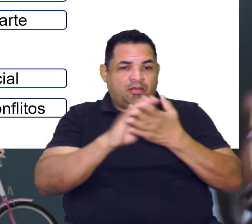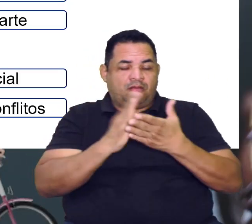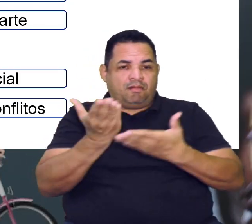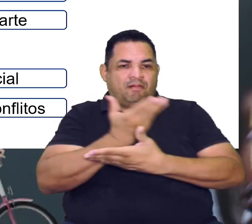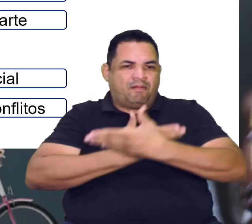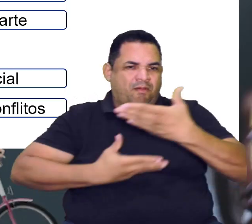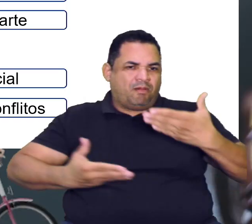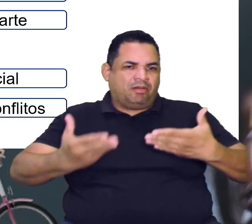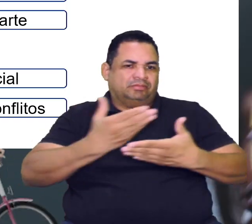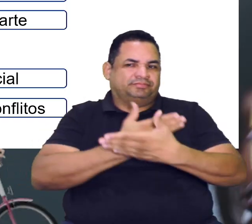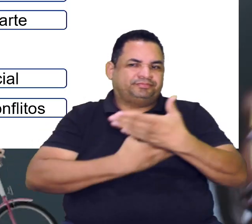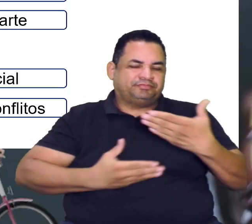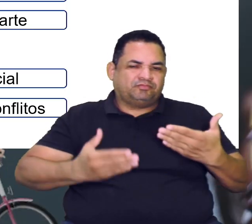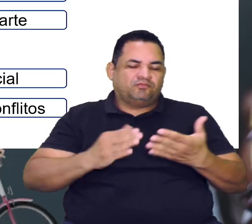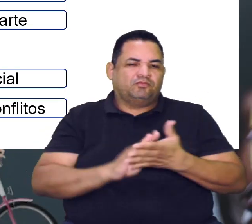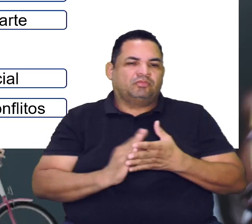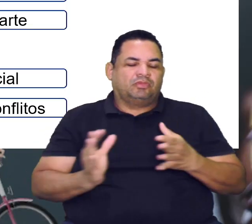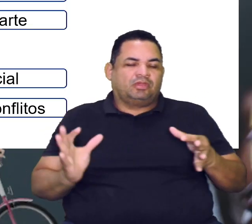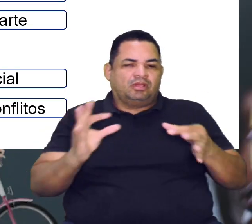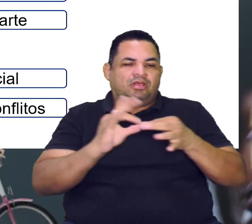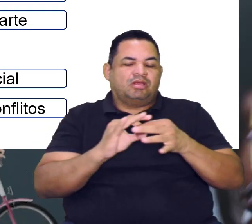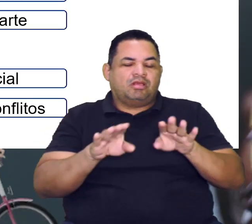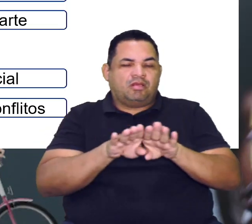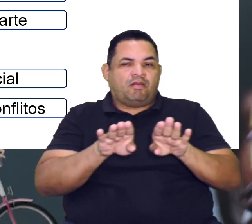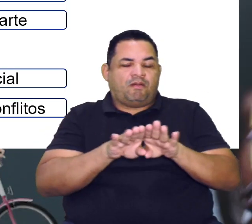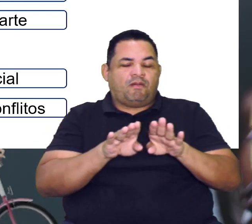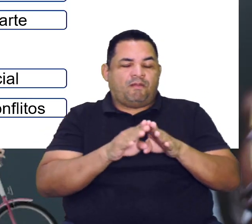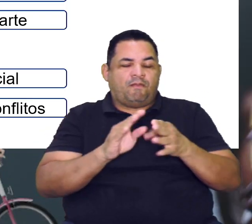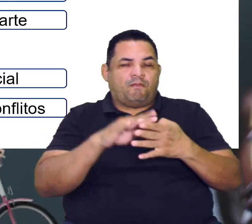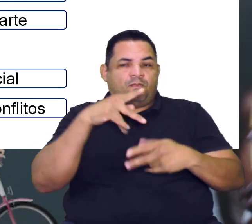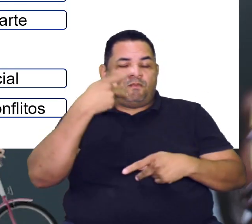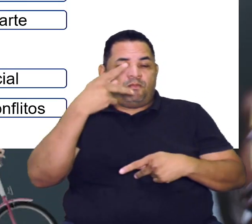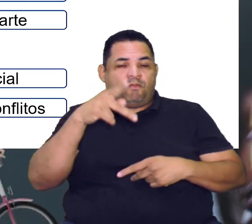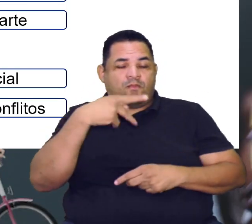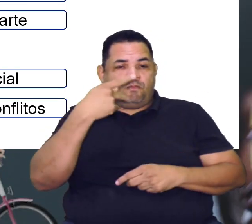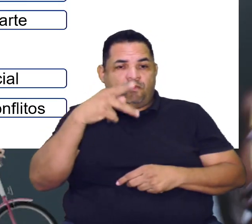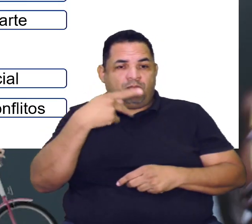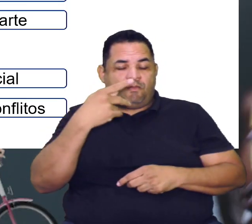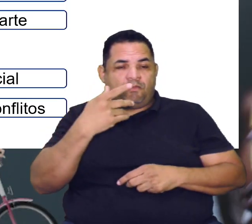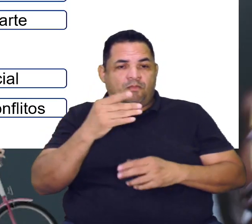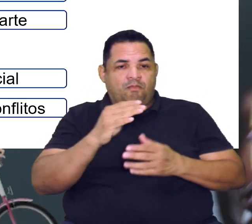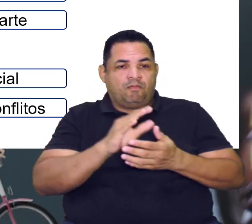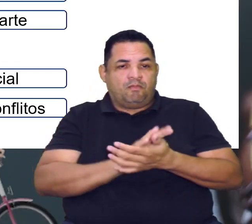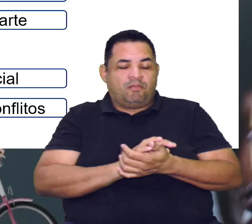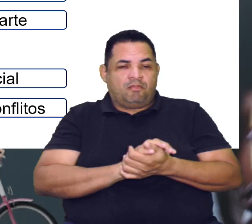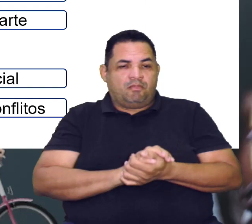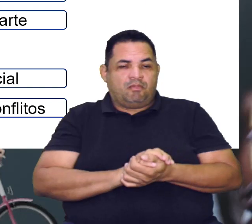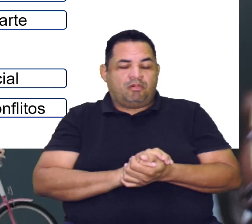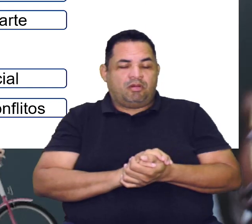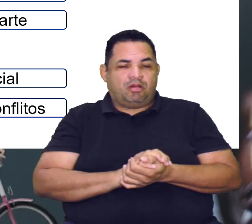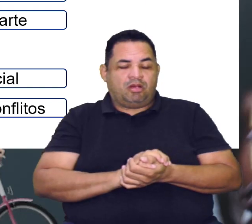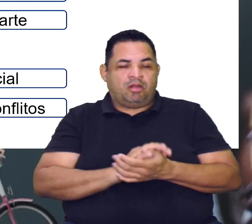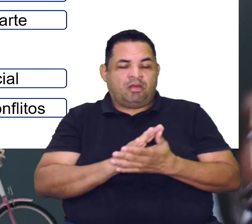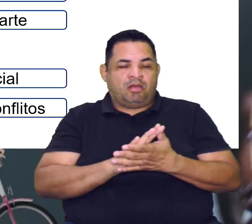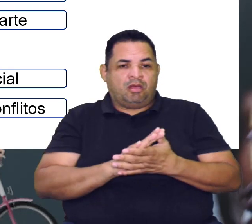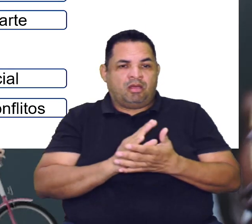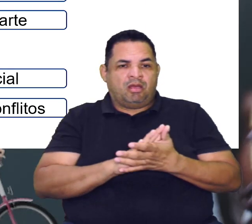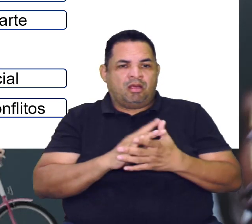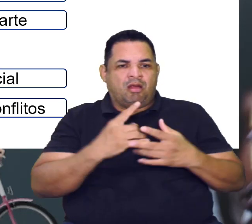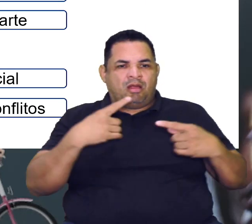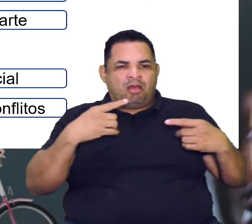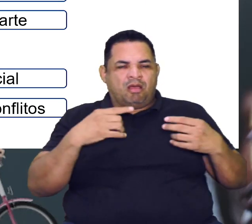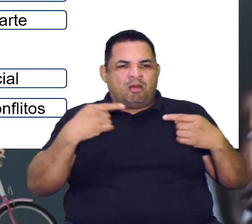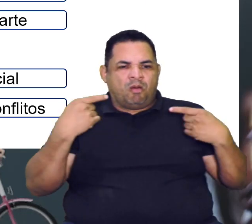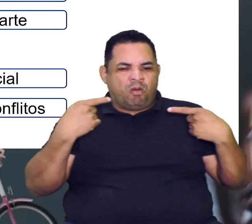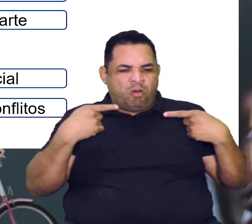haver trocas, né? Dentro desse contexto também a gente pode falar aí dos cyberbullying, né? E dos